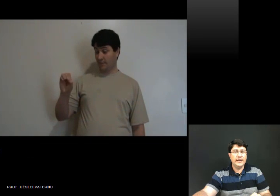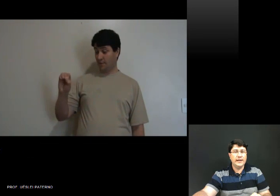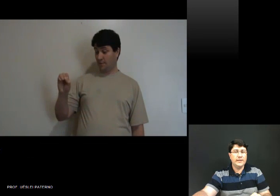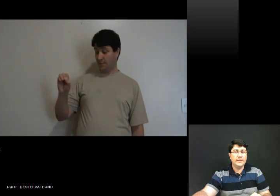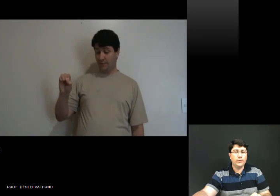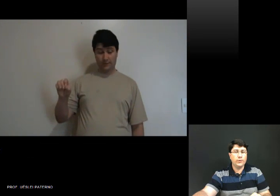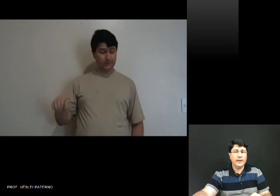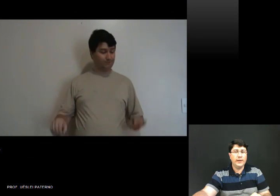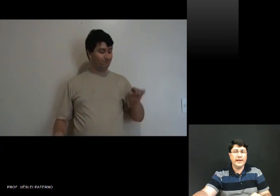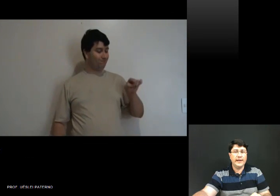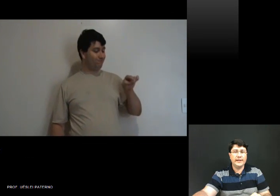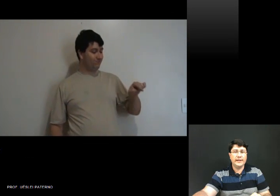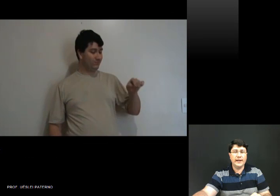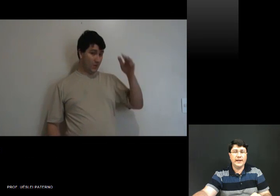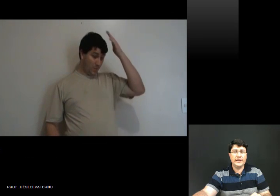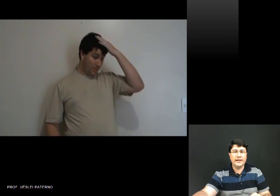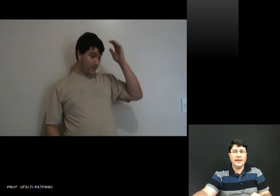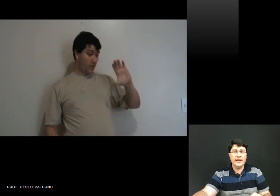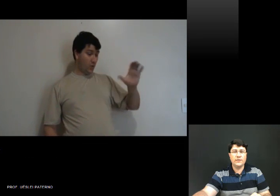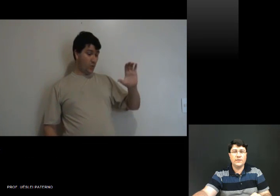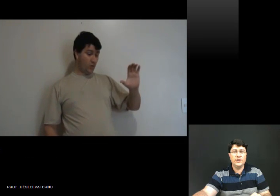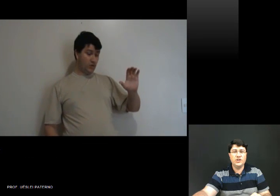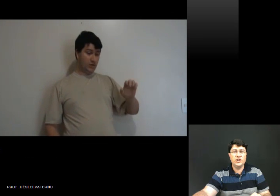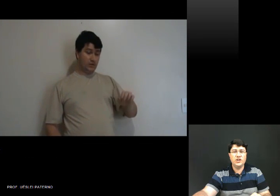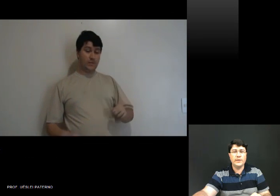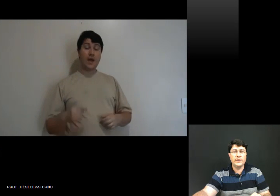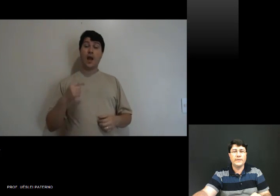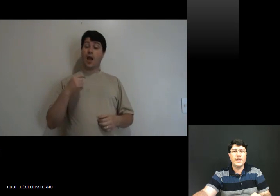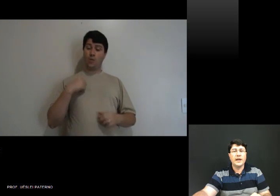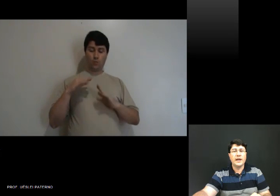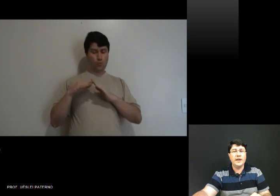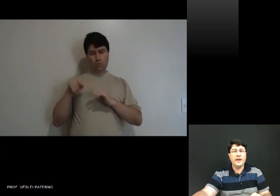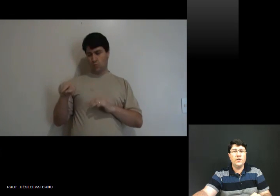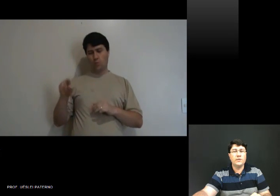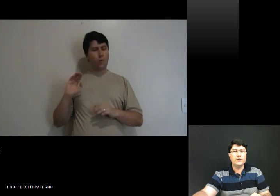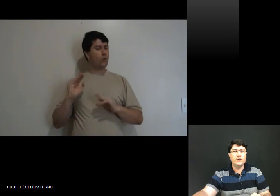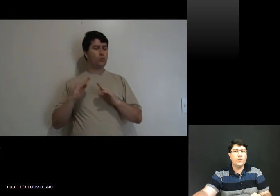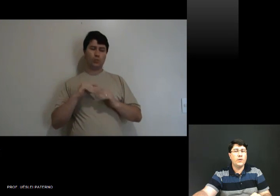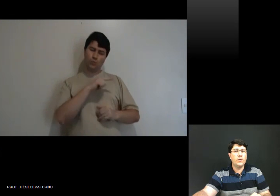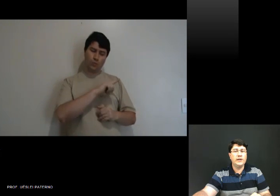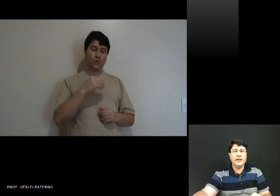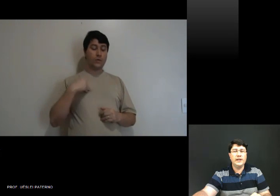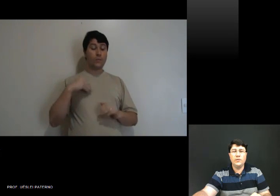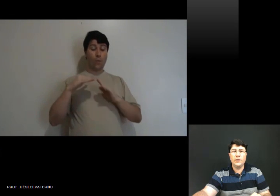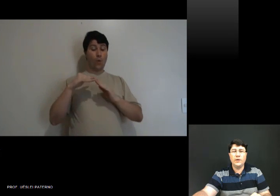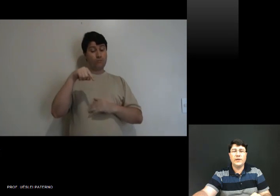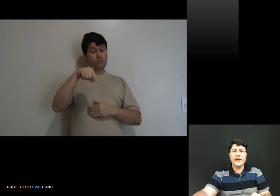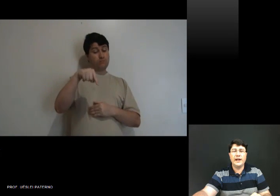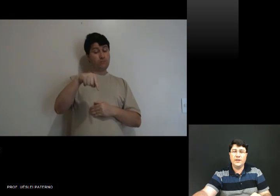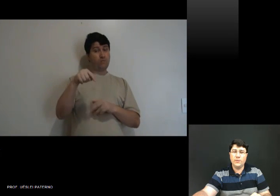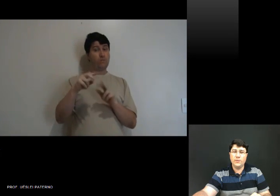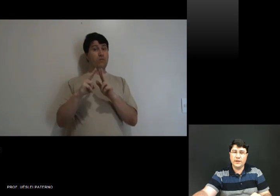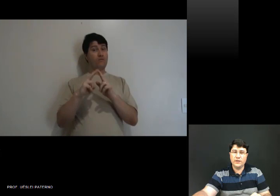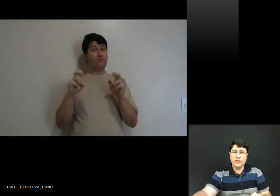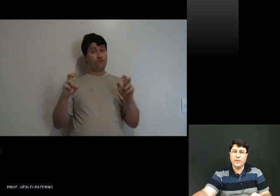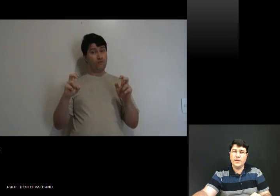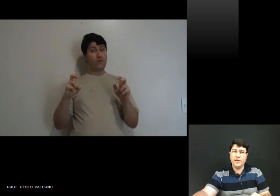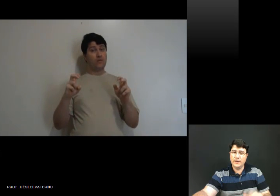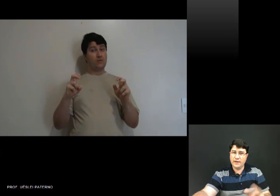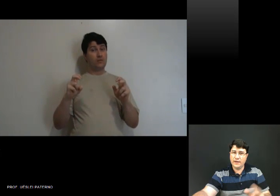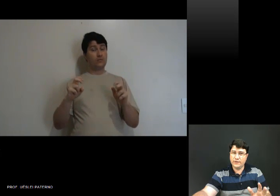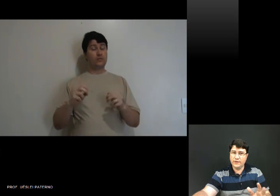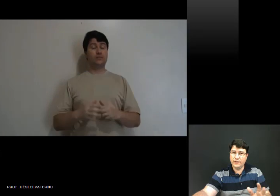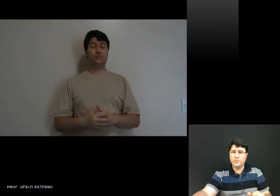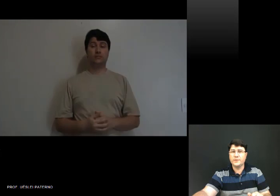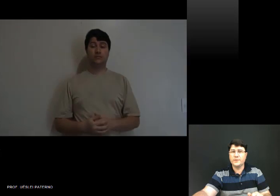Então, ali, Porto Alegre. Aqui, Curitiba. Eu não moro ali, não moro lá, eu moro aqui no